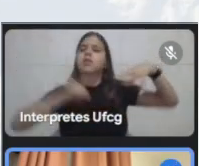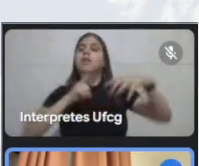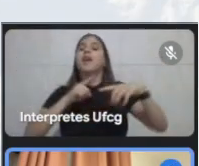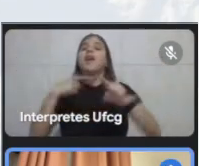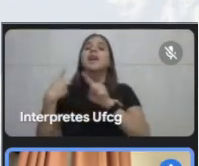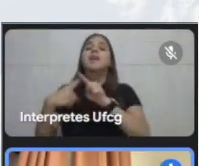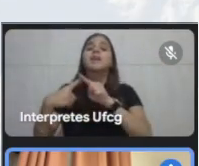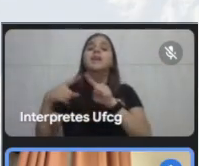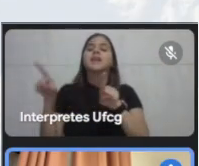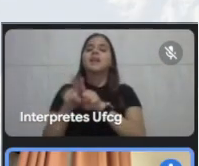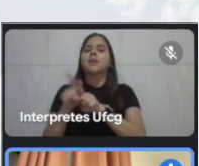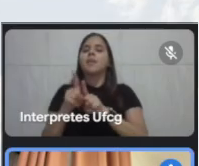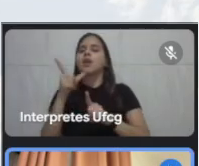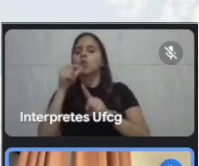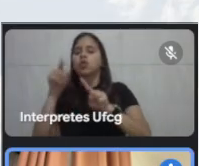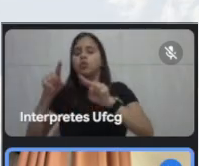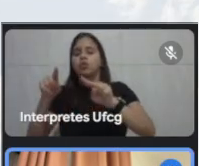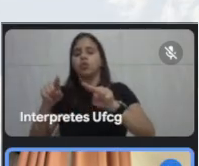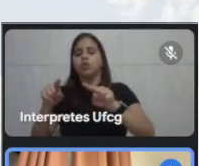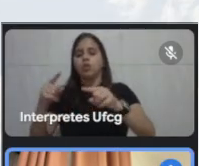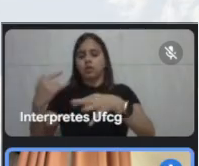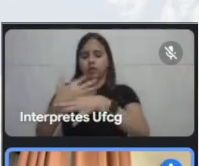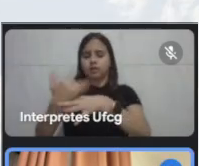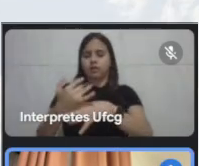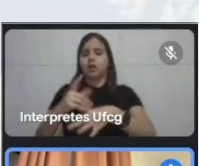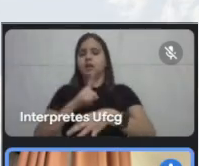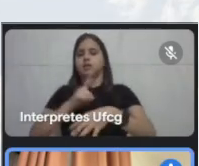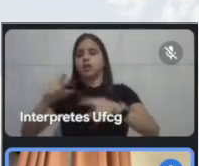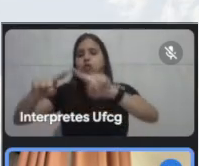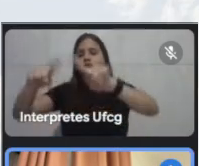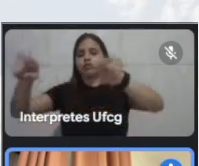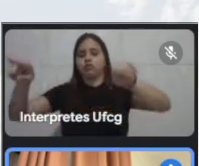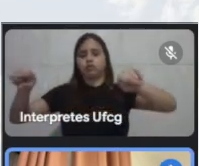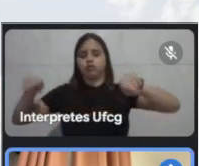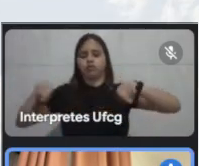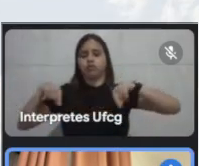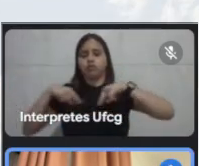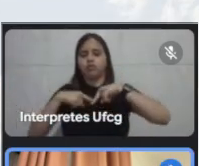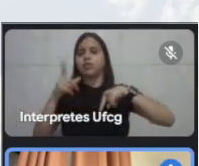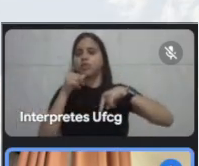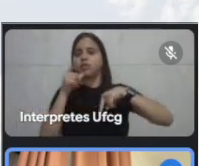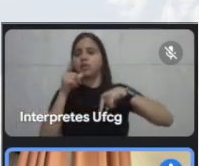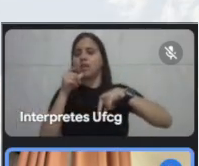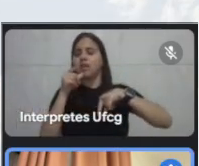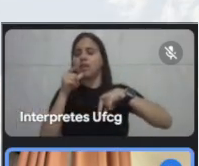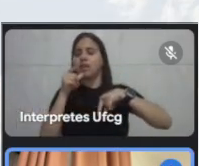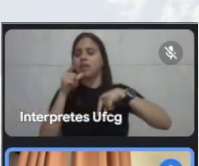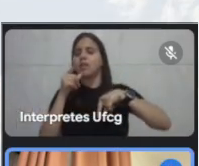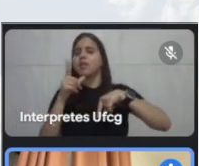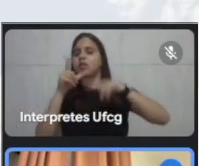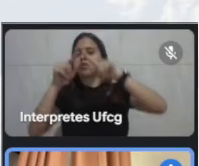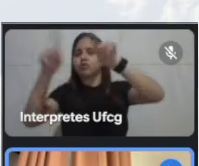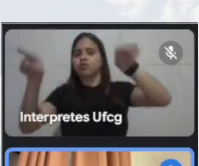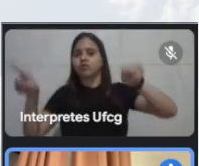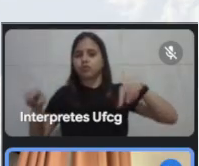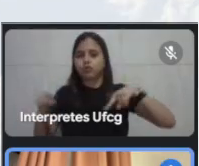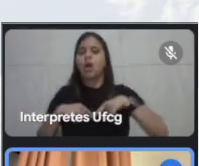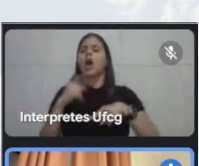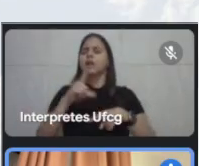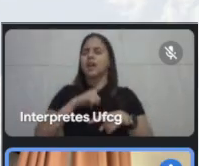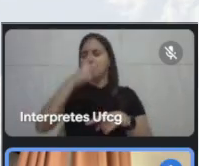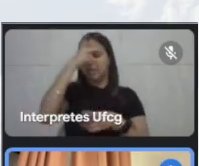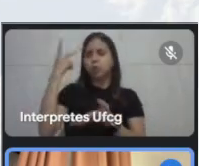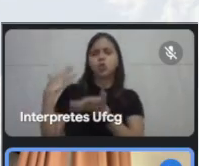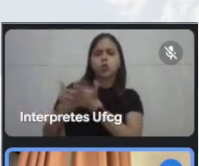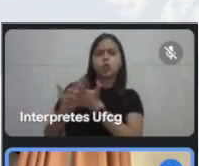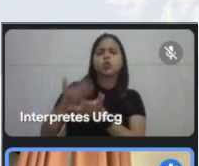então são problemas de inundação muito antigos. Então já existem muitos estudos consolidados, já existem manchas com períodos de retorno de 100,